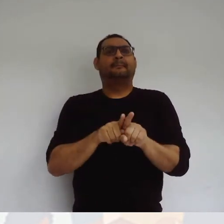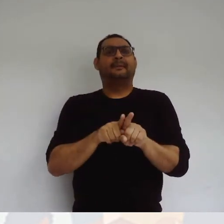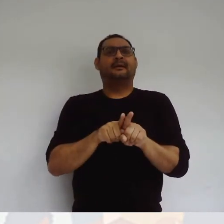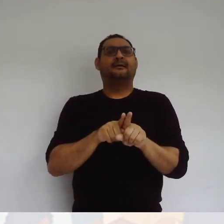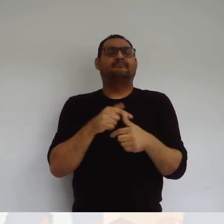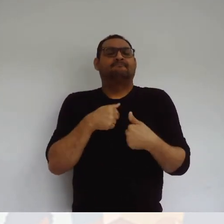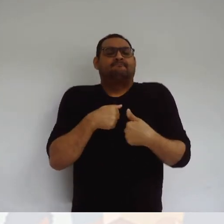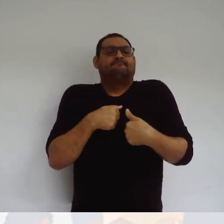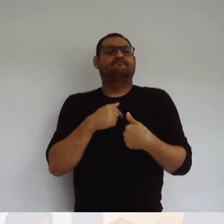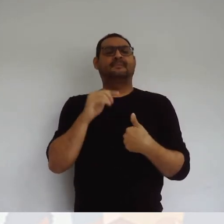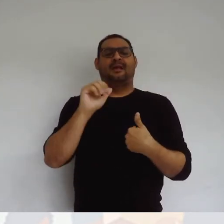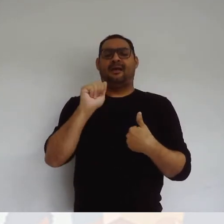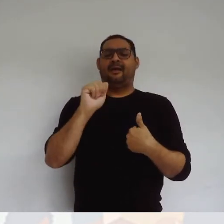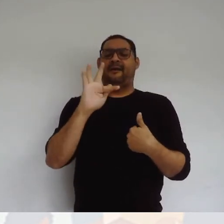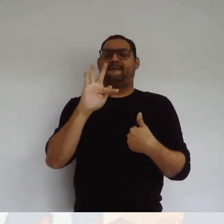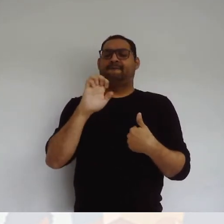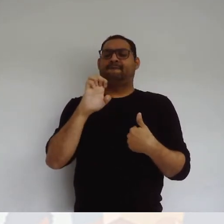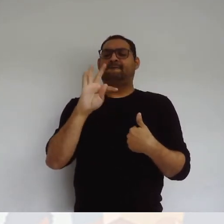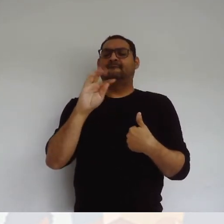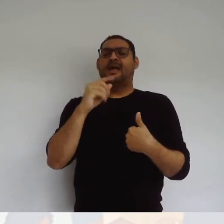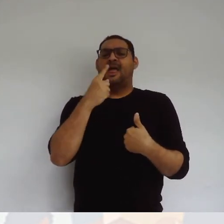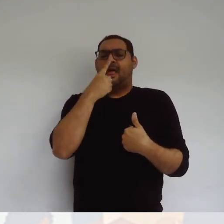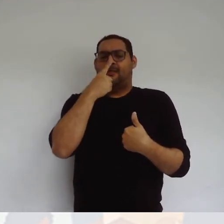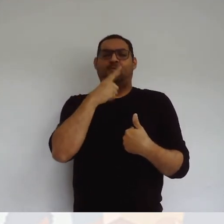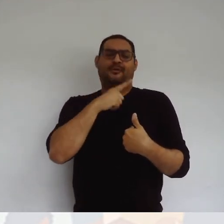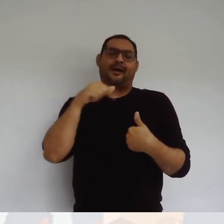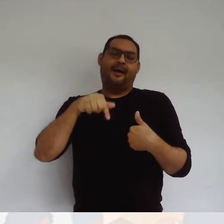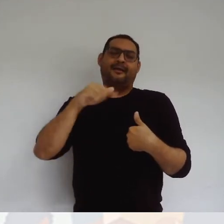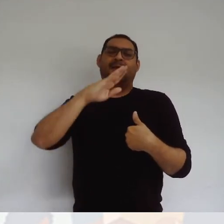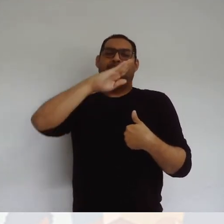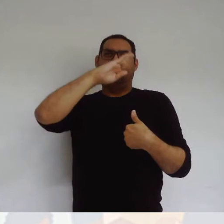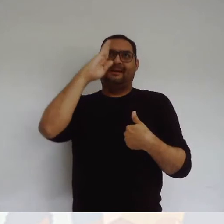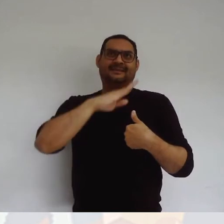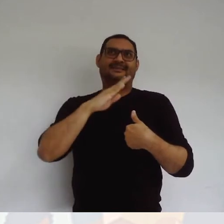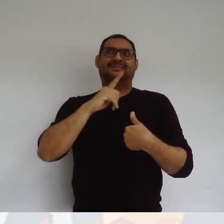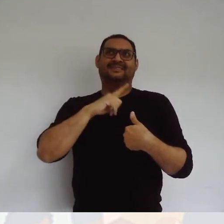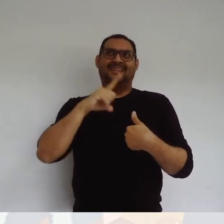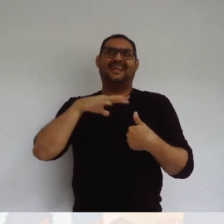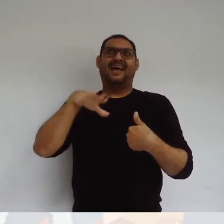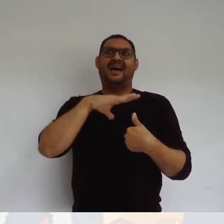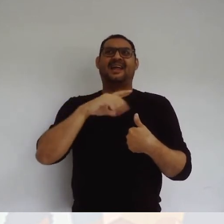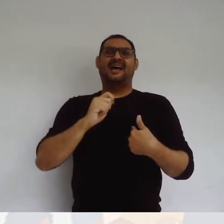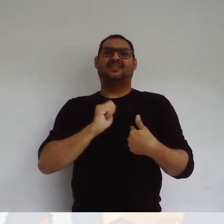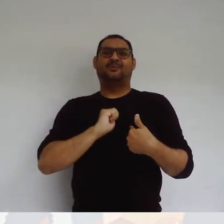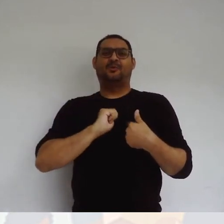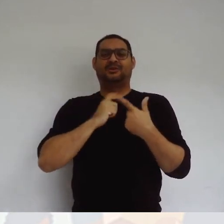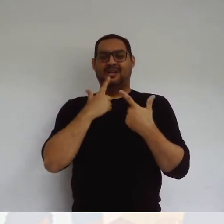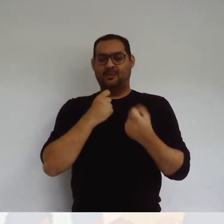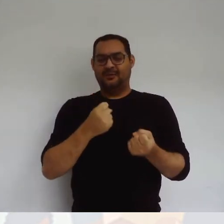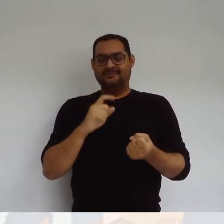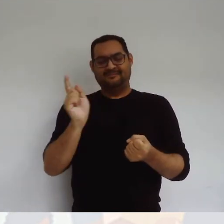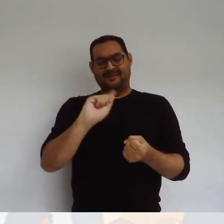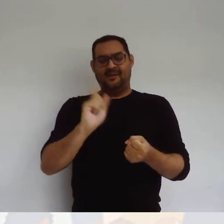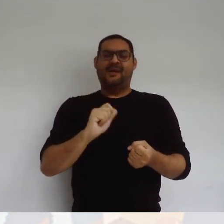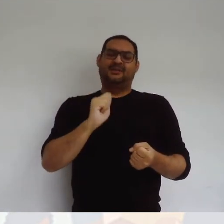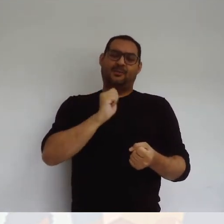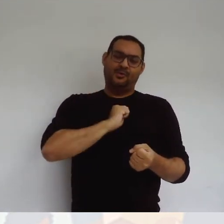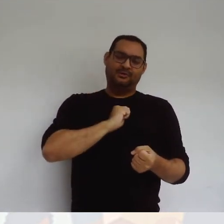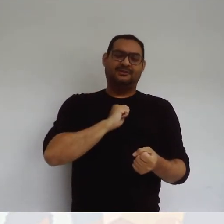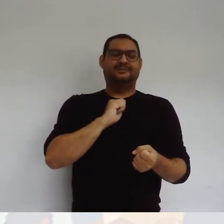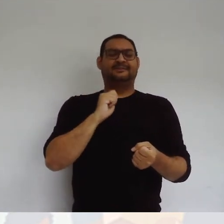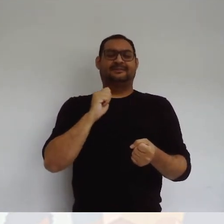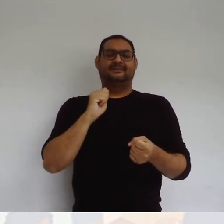da linguística antropológica, né? Antropologia linguística, enfim, no Brasil chama antropologia linguística outra coisa, né?